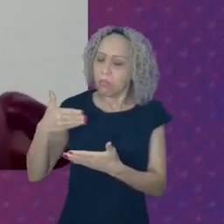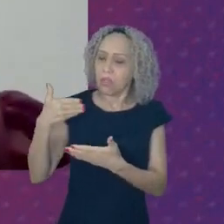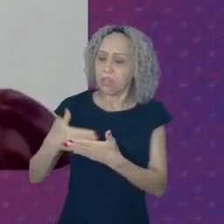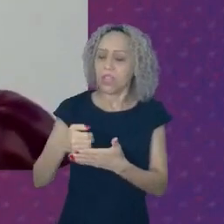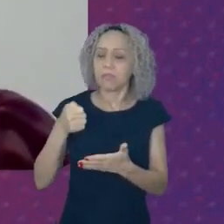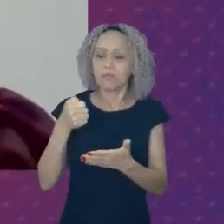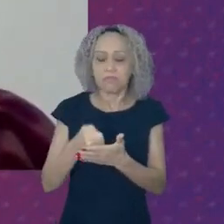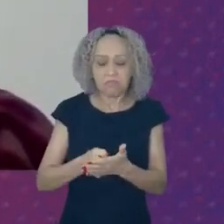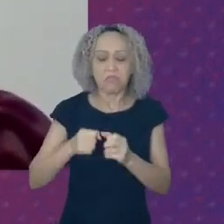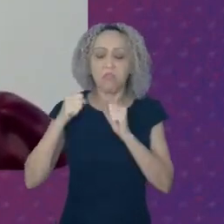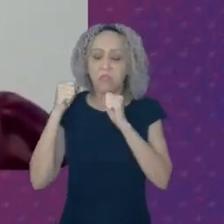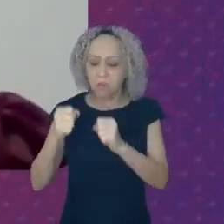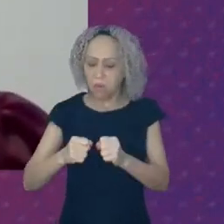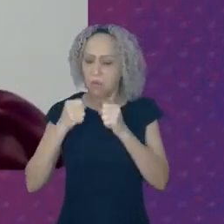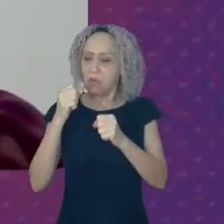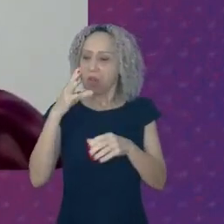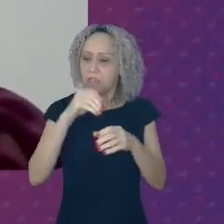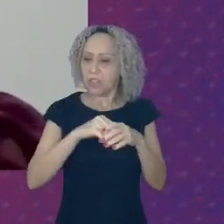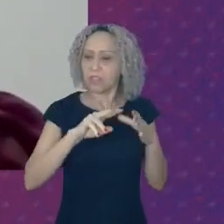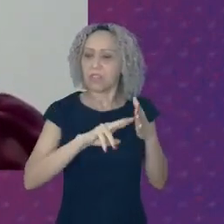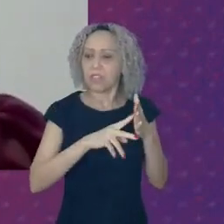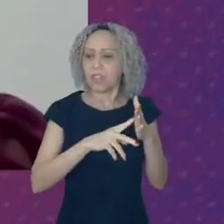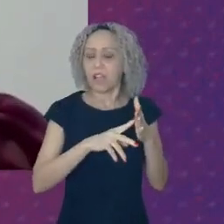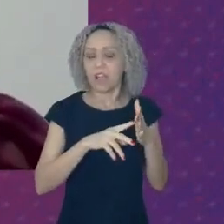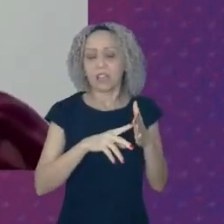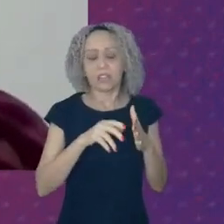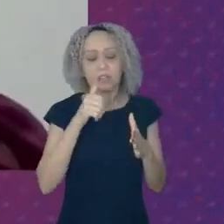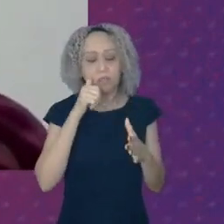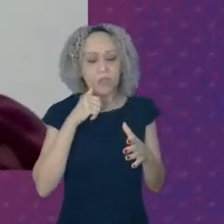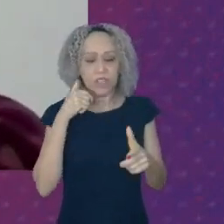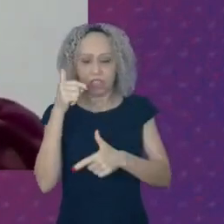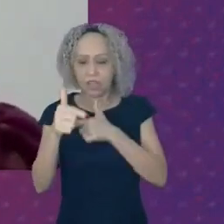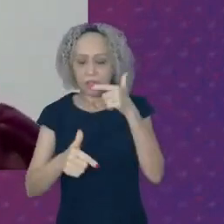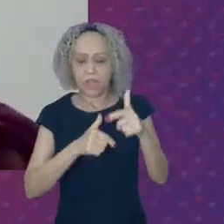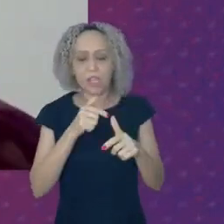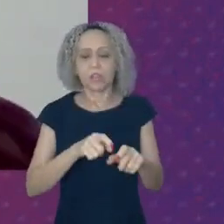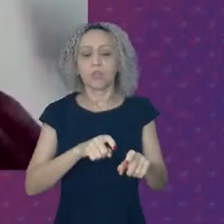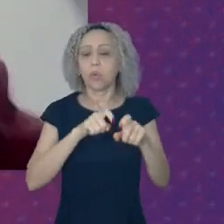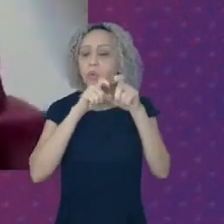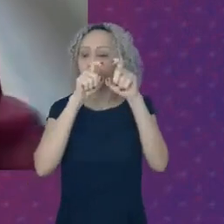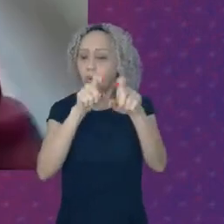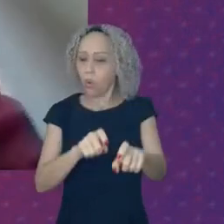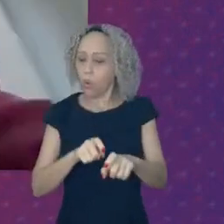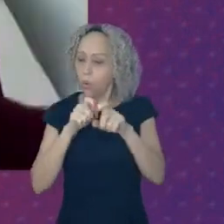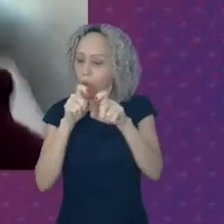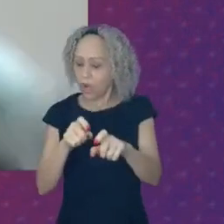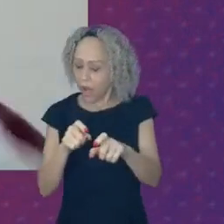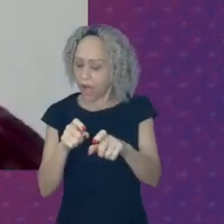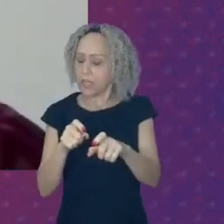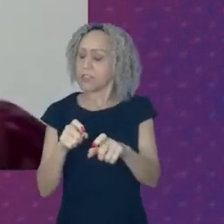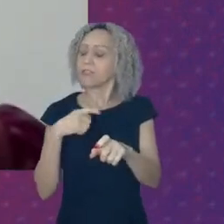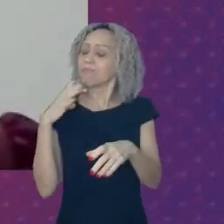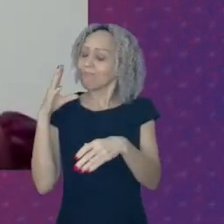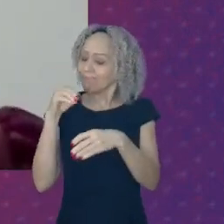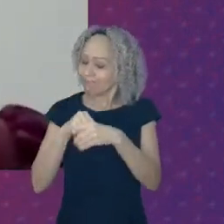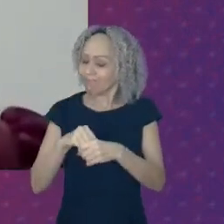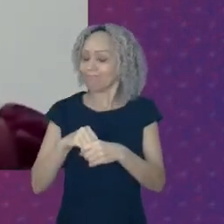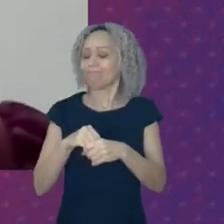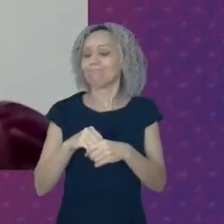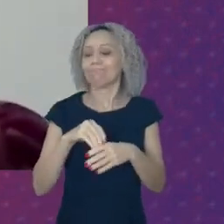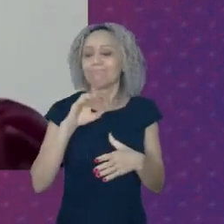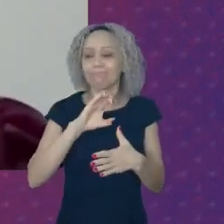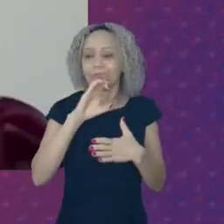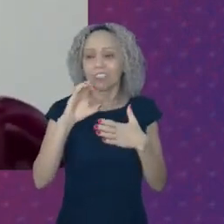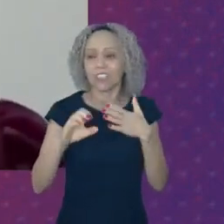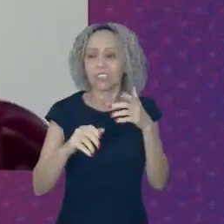militância política sempre se deu nesse espaço de organização da classe trabalhadora. E ao tempo em que eu